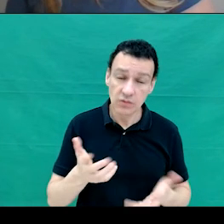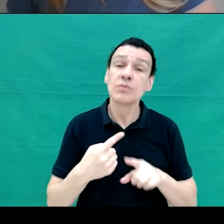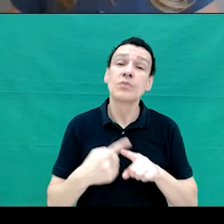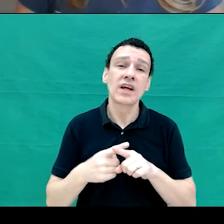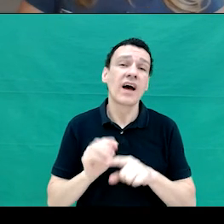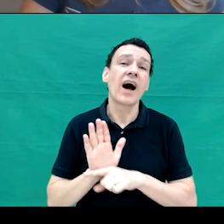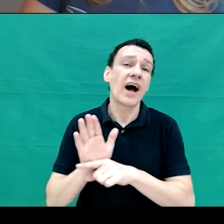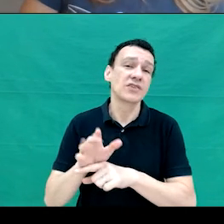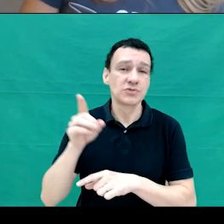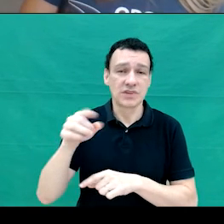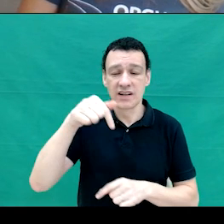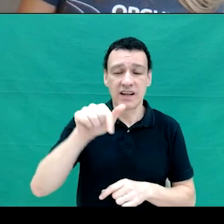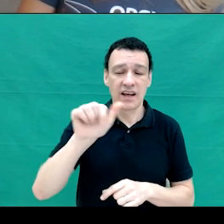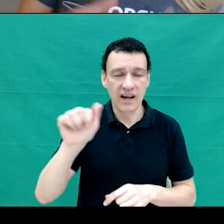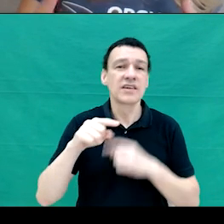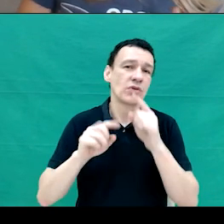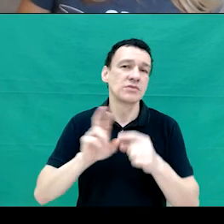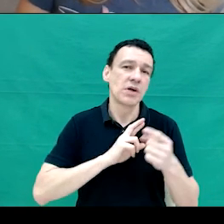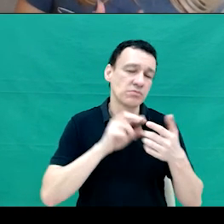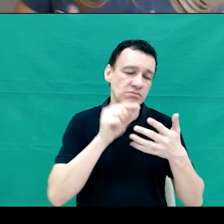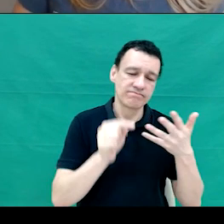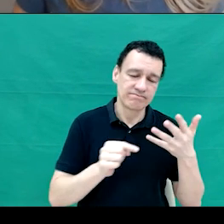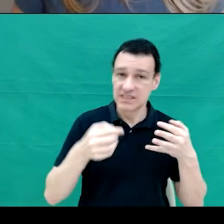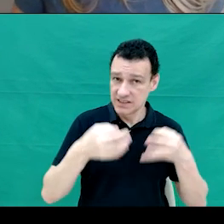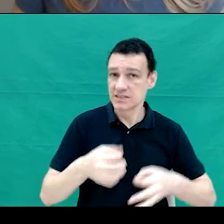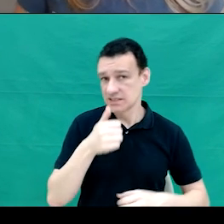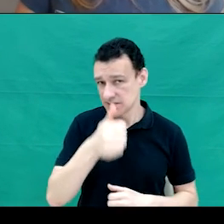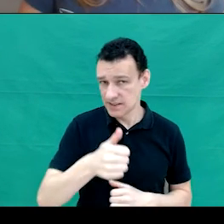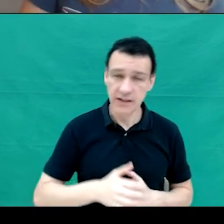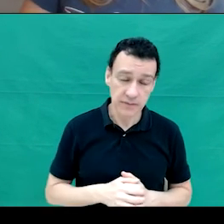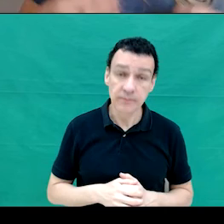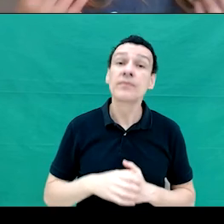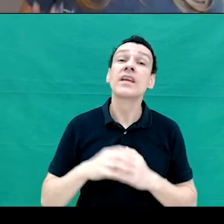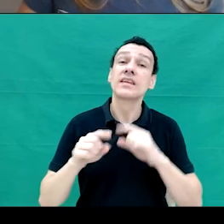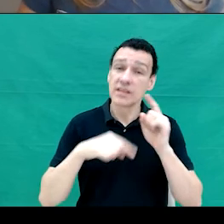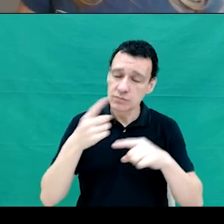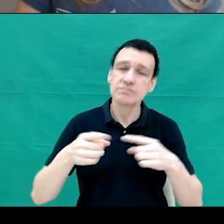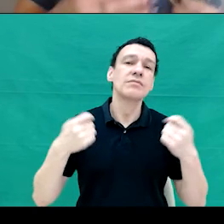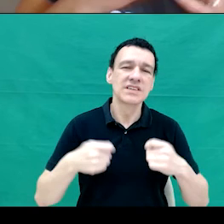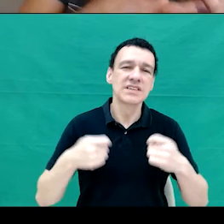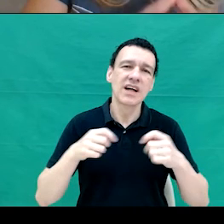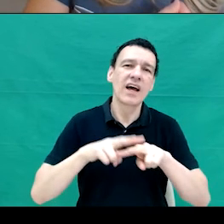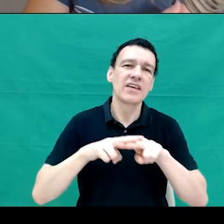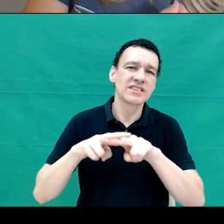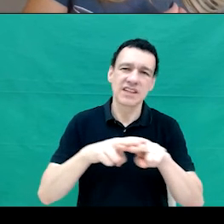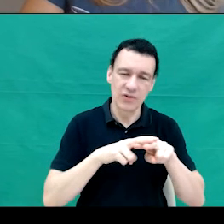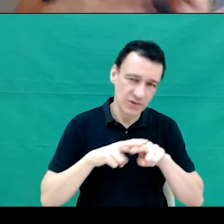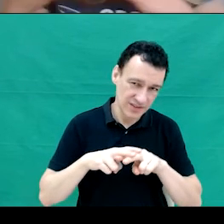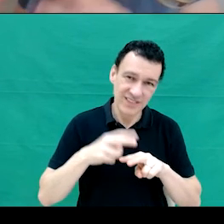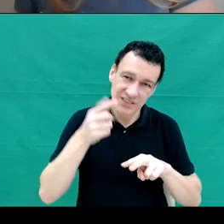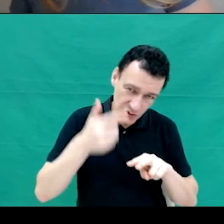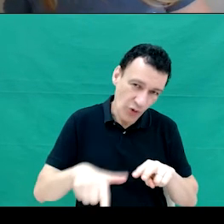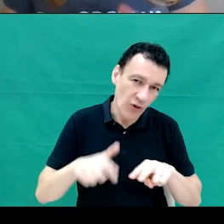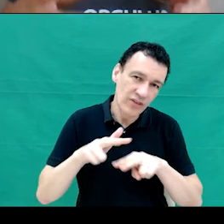essas informações, e após uma revisão do negócio, né, uma revisão desta informação